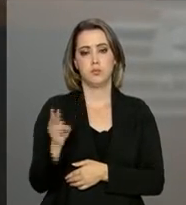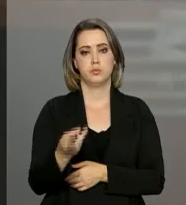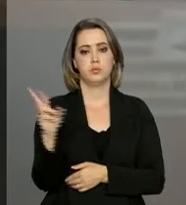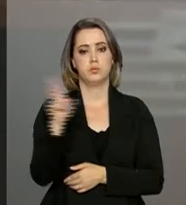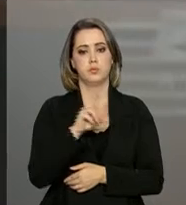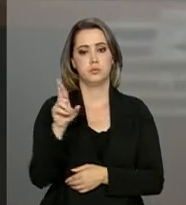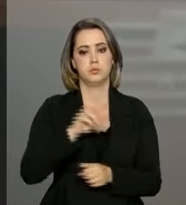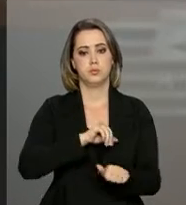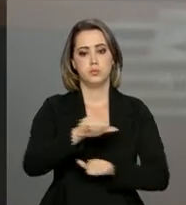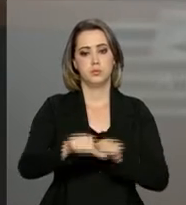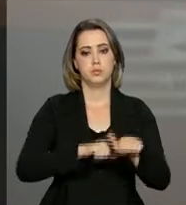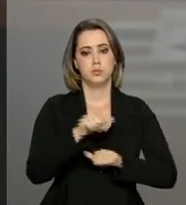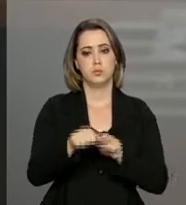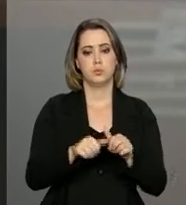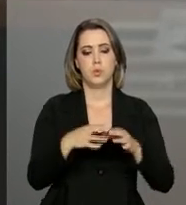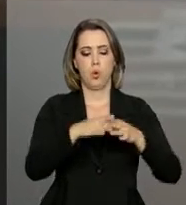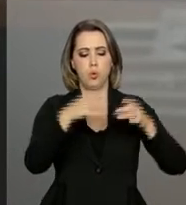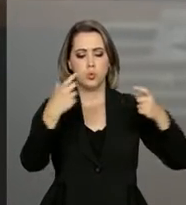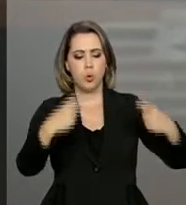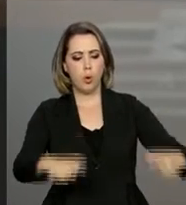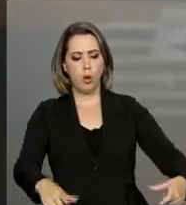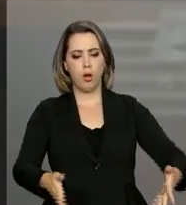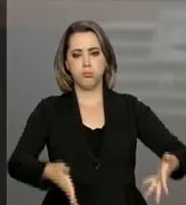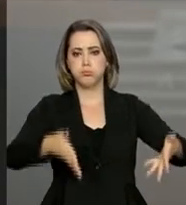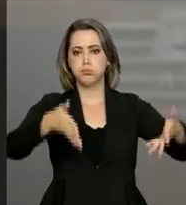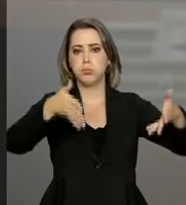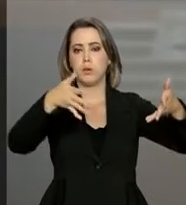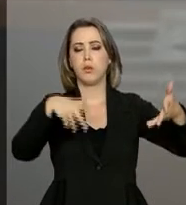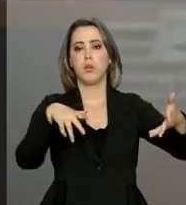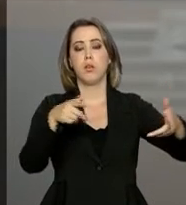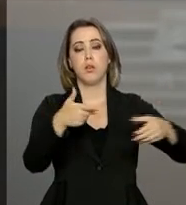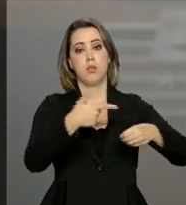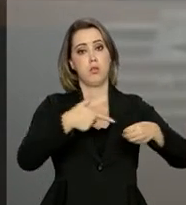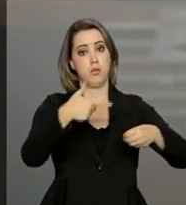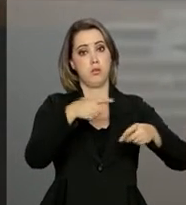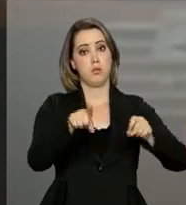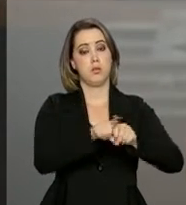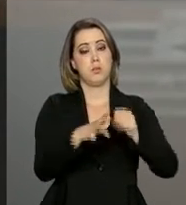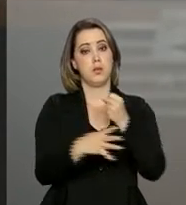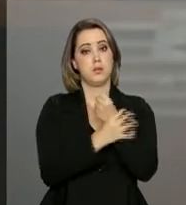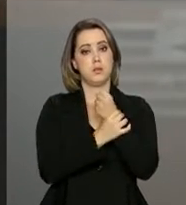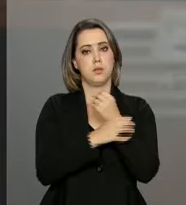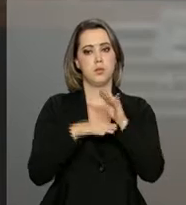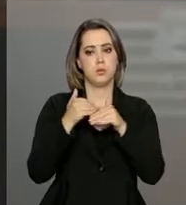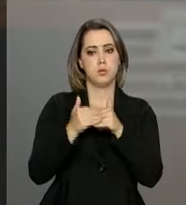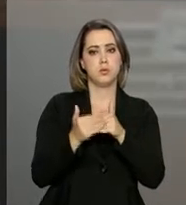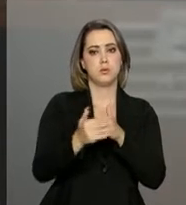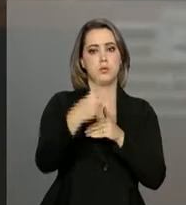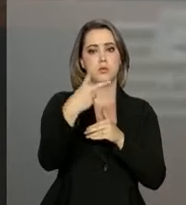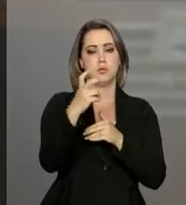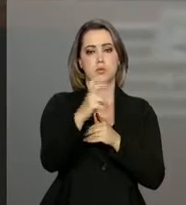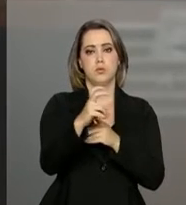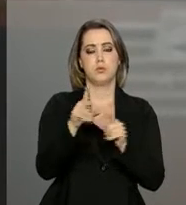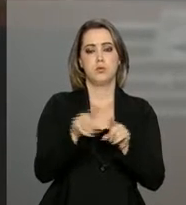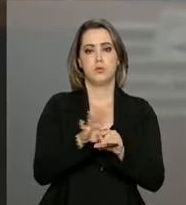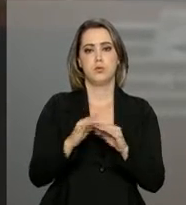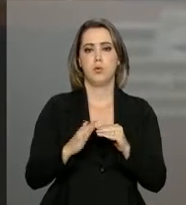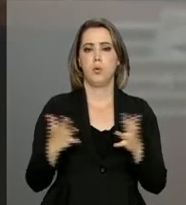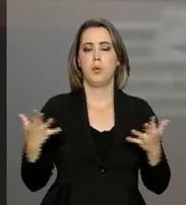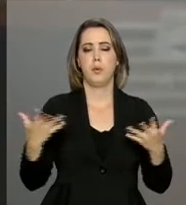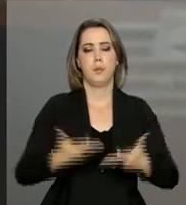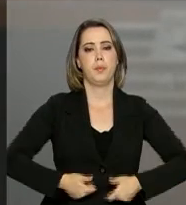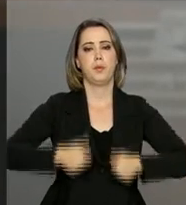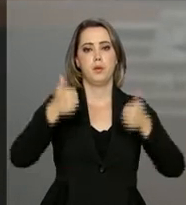em renovação distante infraestrutura e segurança das áreas ao longo dos 25 anos de contrato o que vai aumentar a eficiência